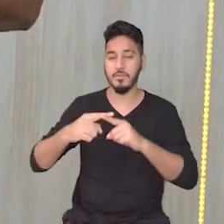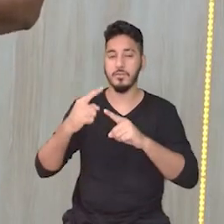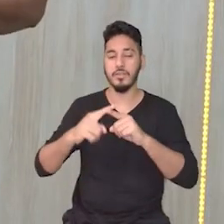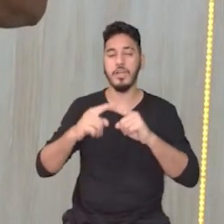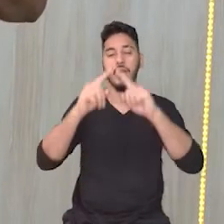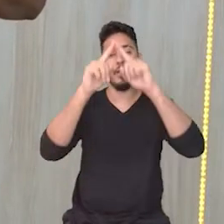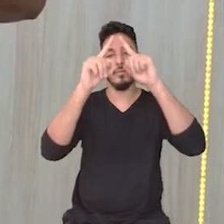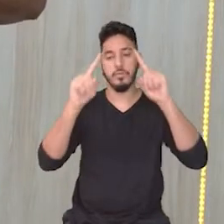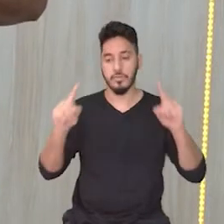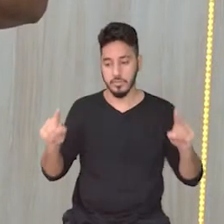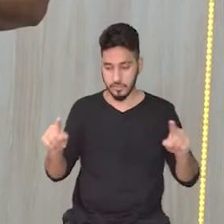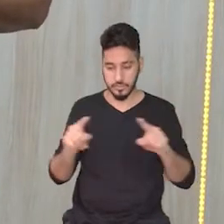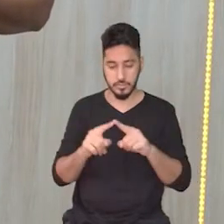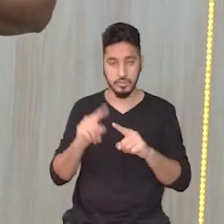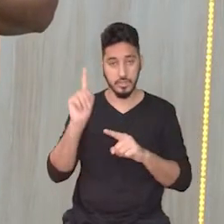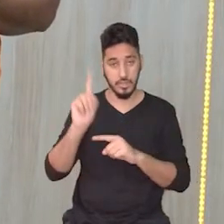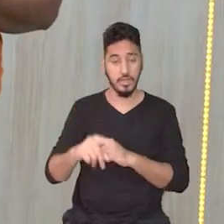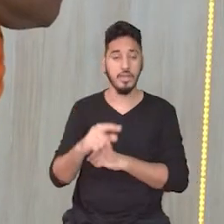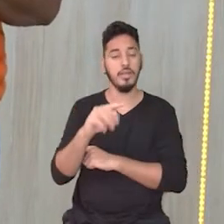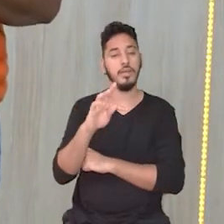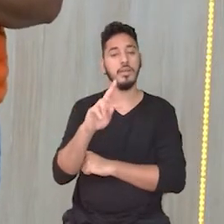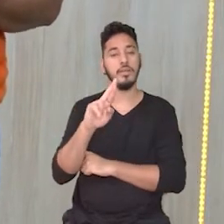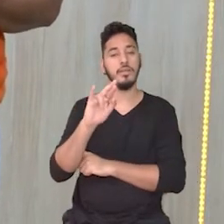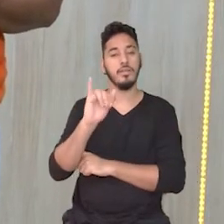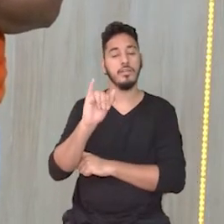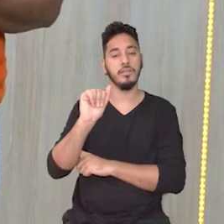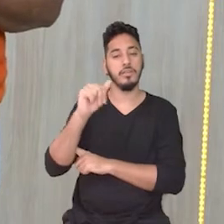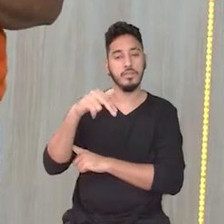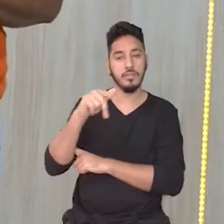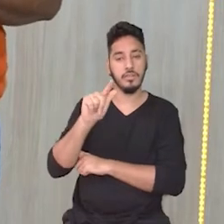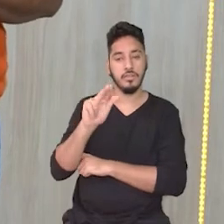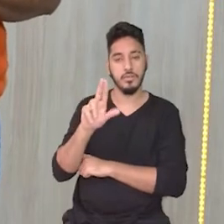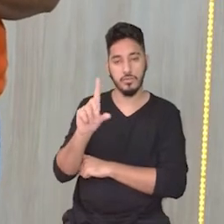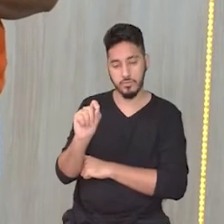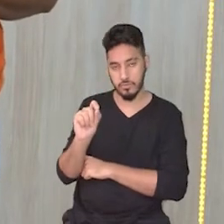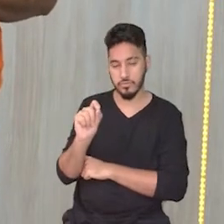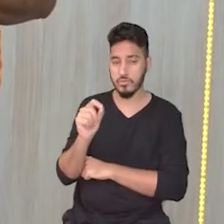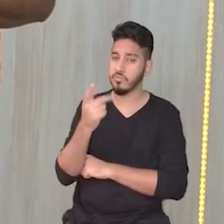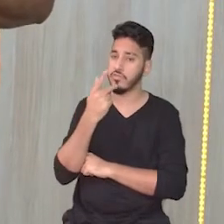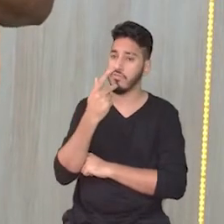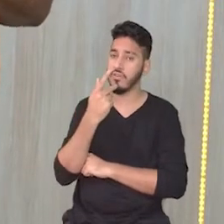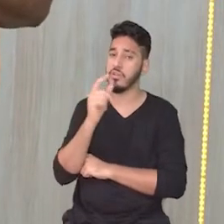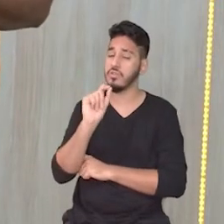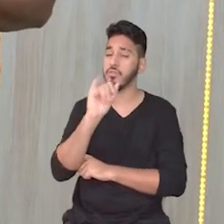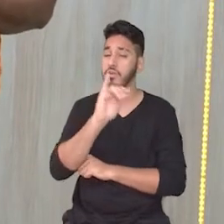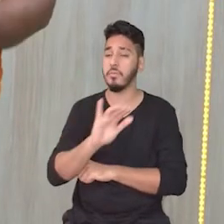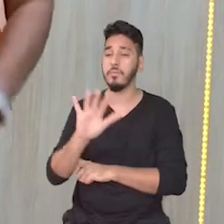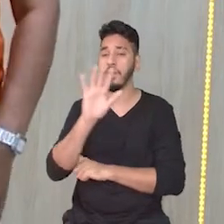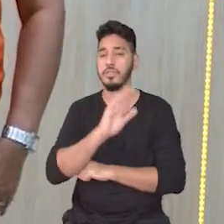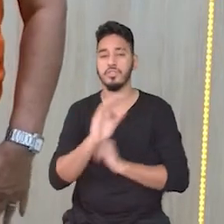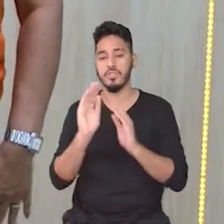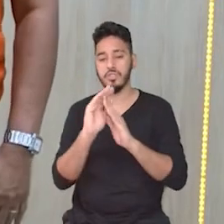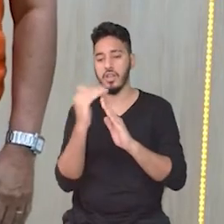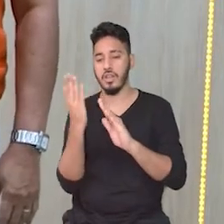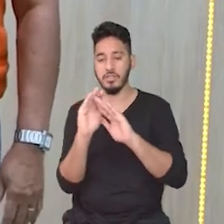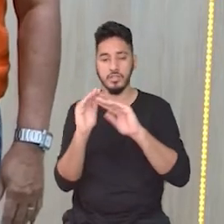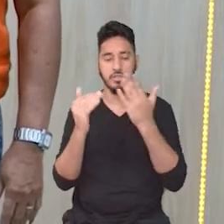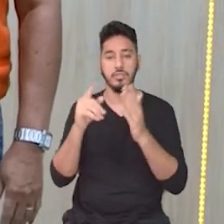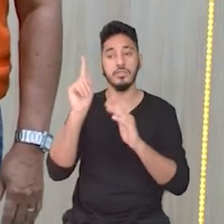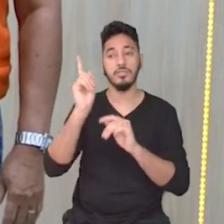pirâmide é triângulo, as laterais. E nós estamos falando numa figura onde as laterais